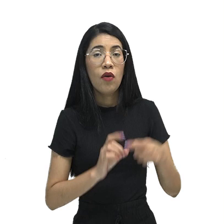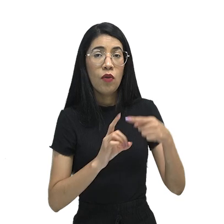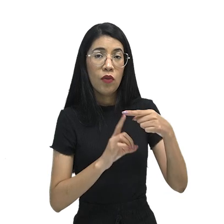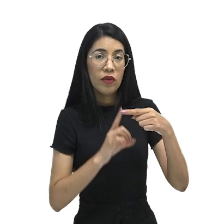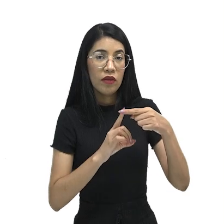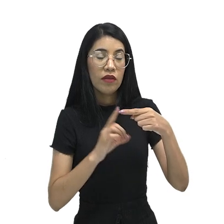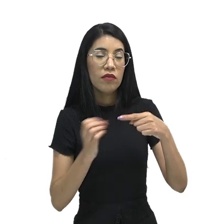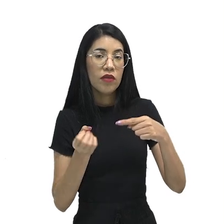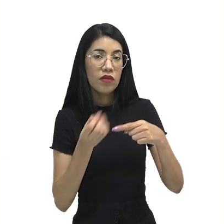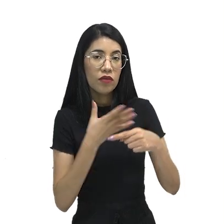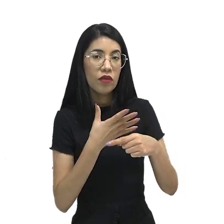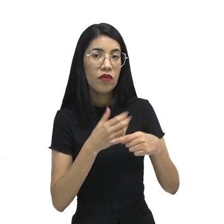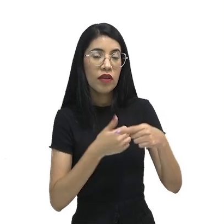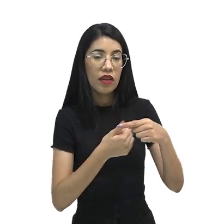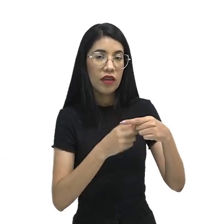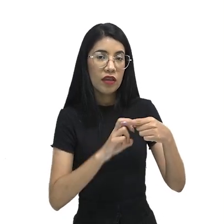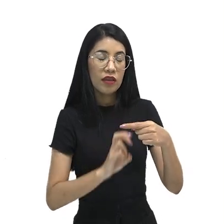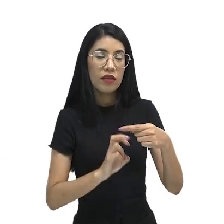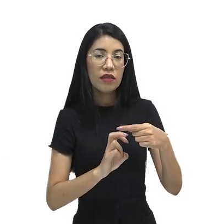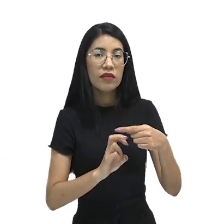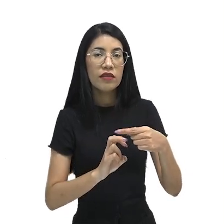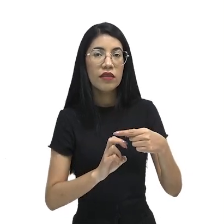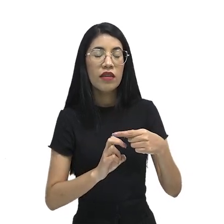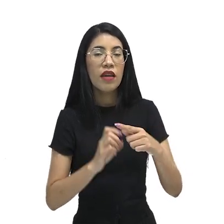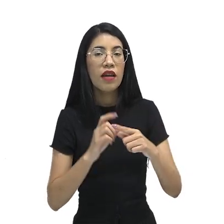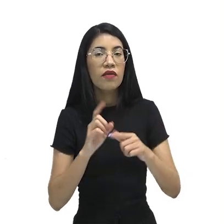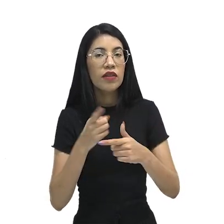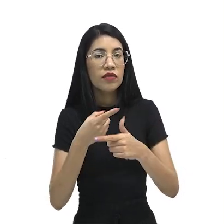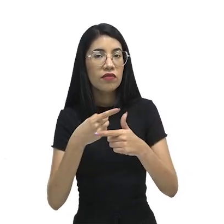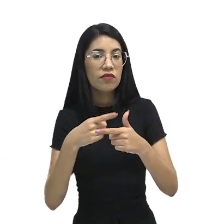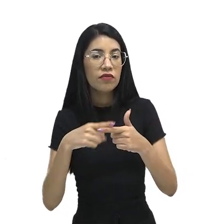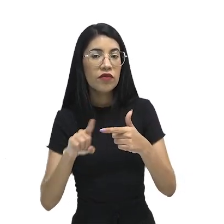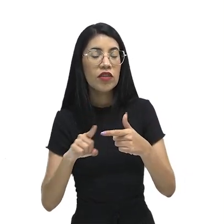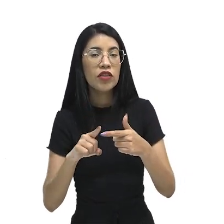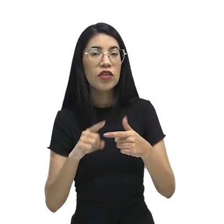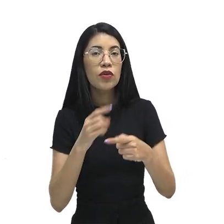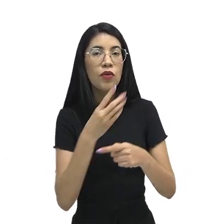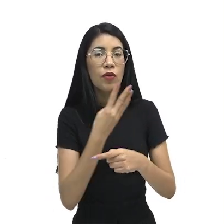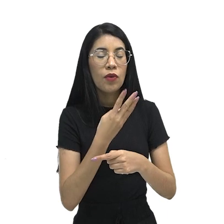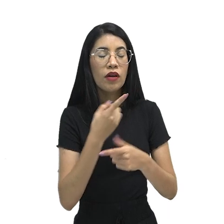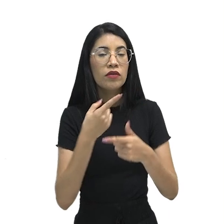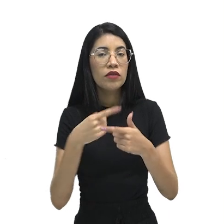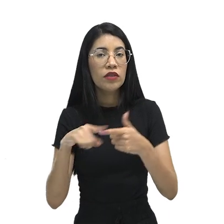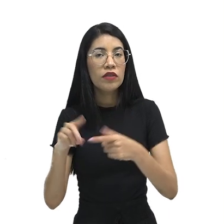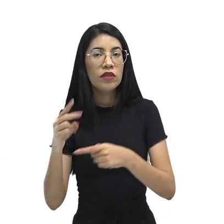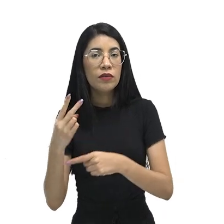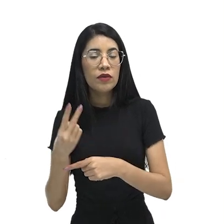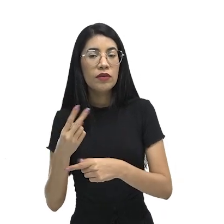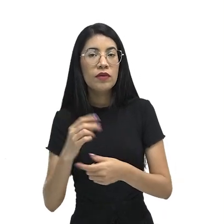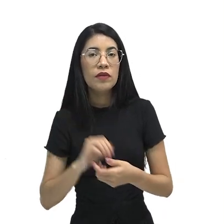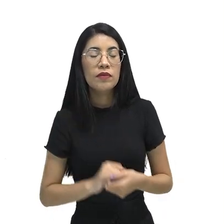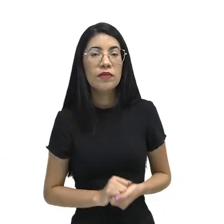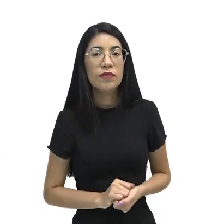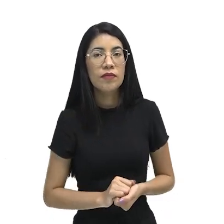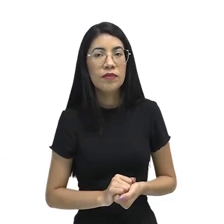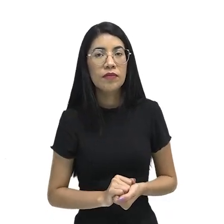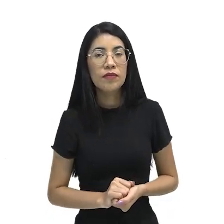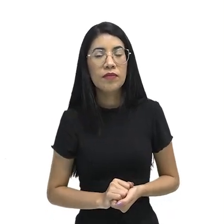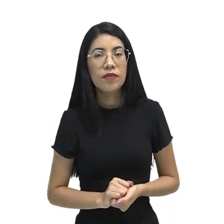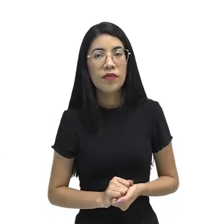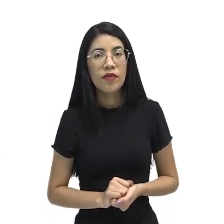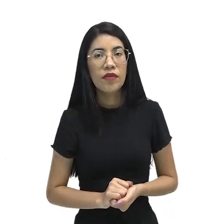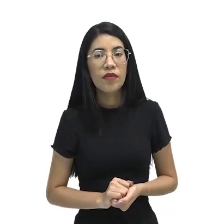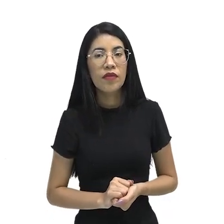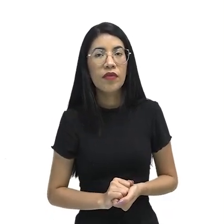que é igual a 15. Esse 15 vai dividir por cada um dos denominadores antigos, ou